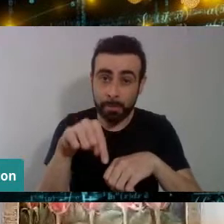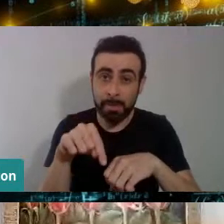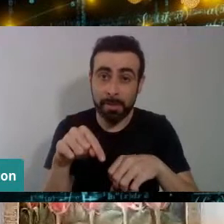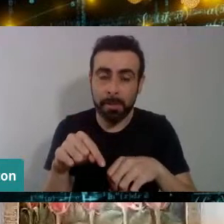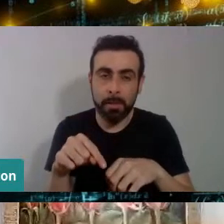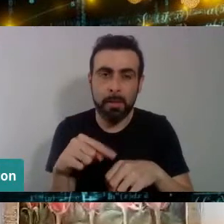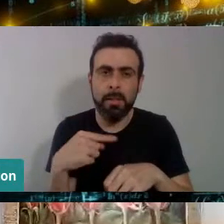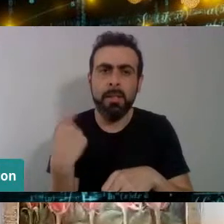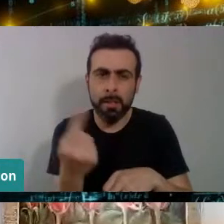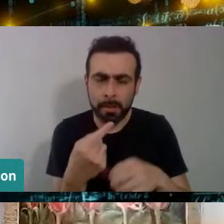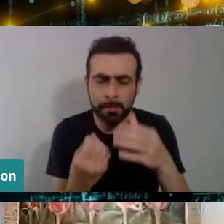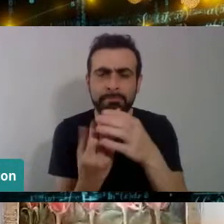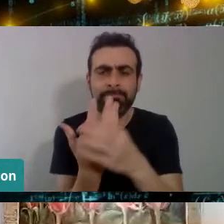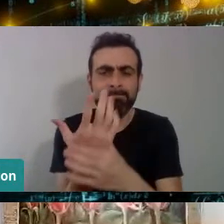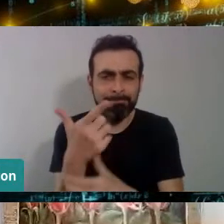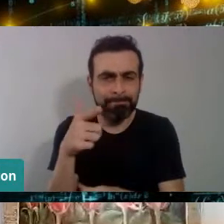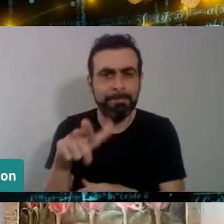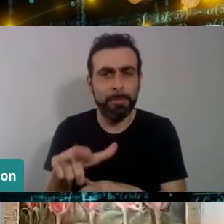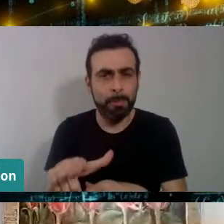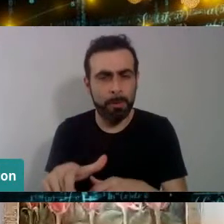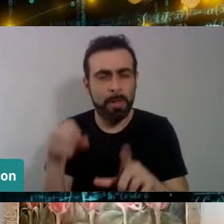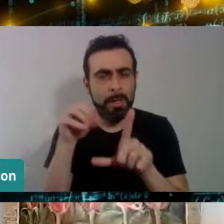né? Renasceu de novo a licença,